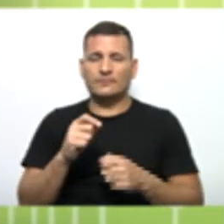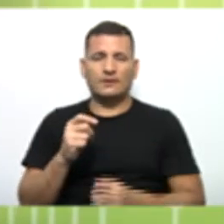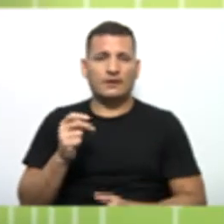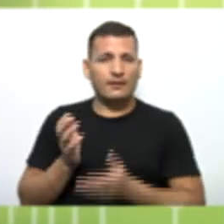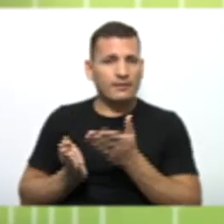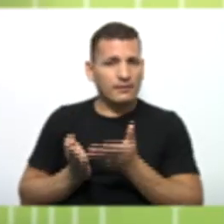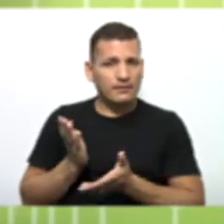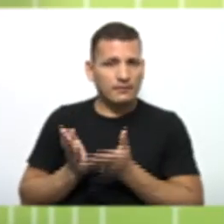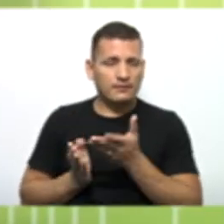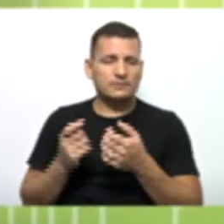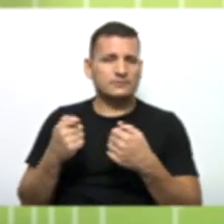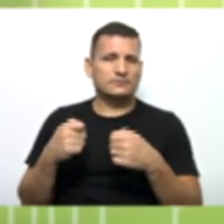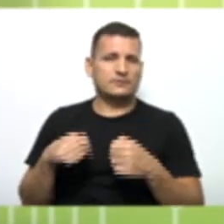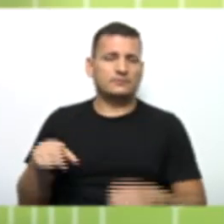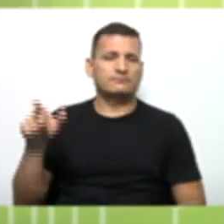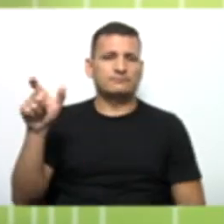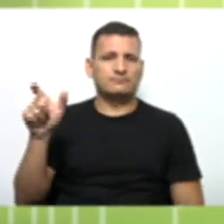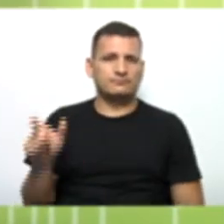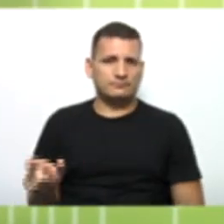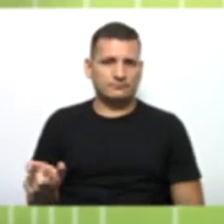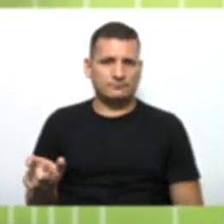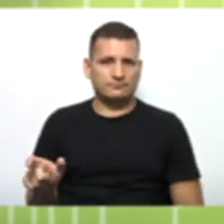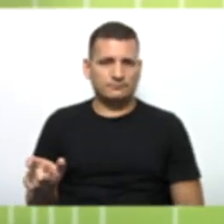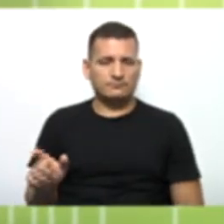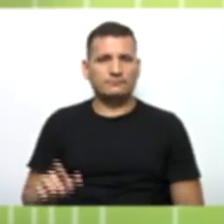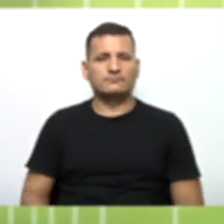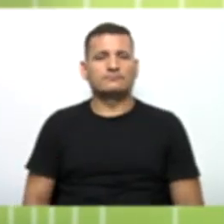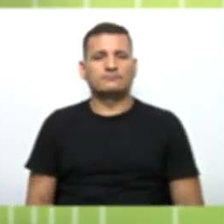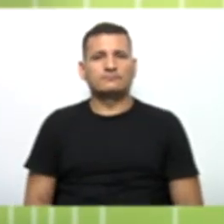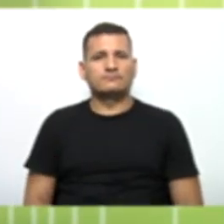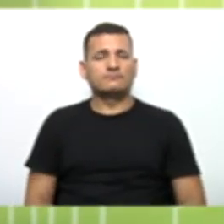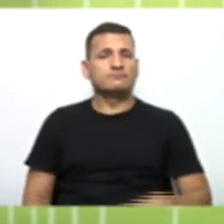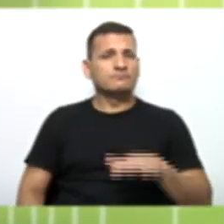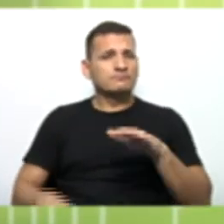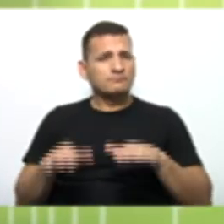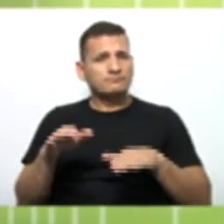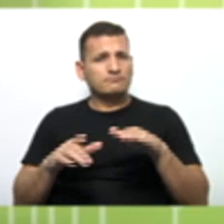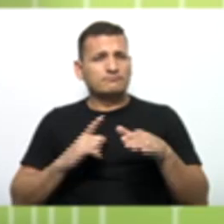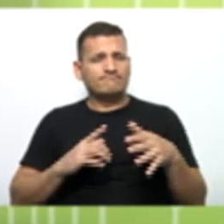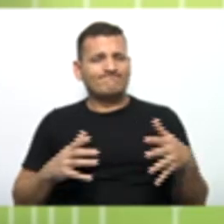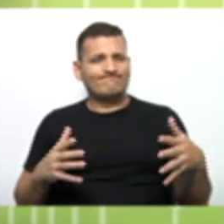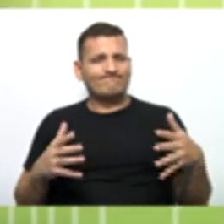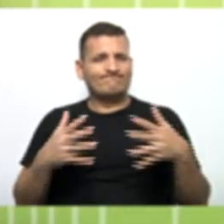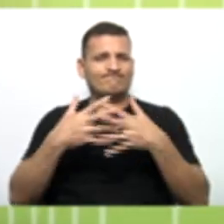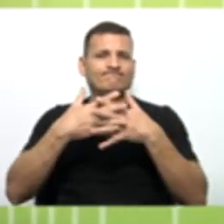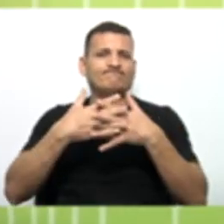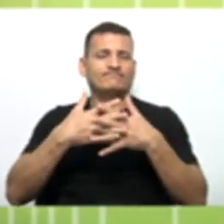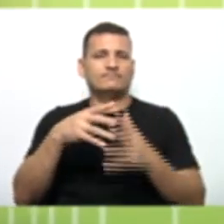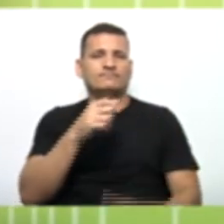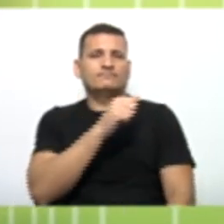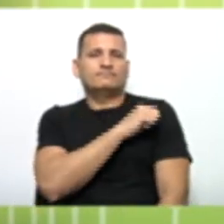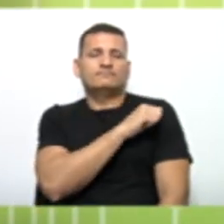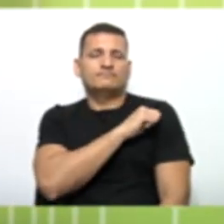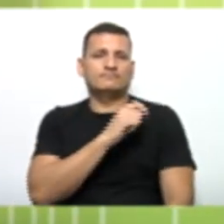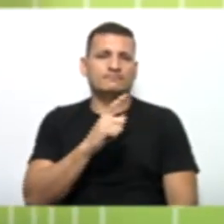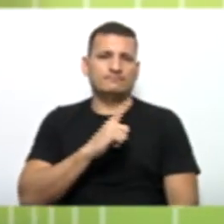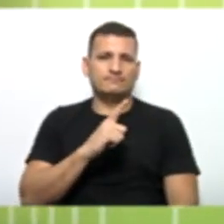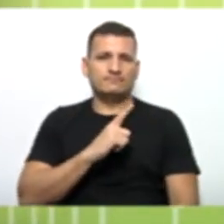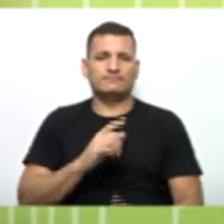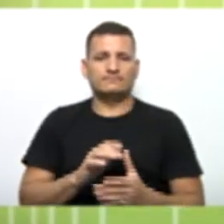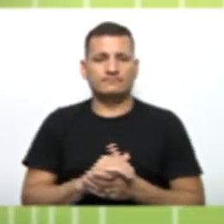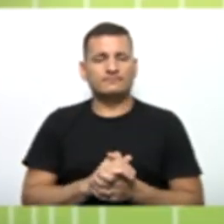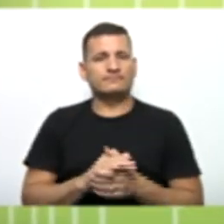necessidades do cliente. E isso confunde muito o aluno. Por quê? Quando ele precisa montar